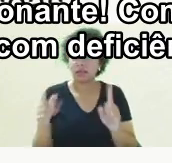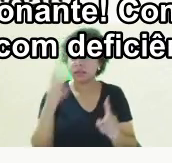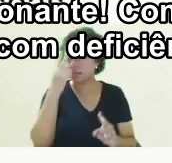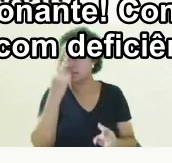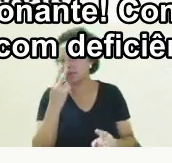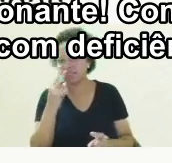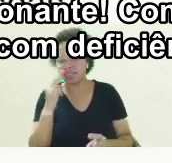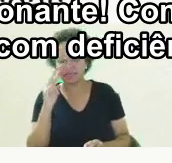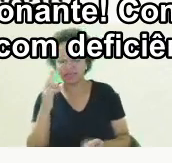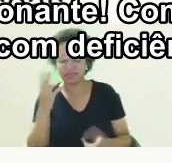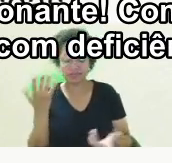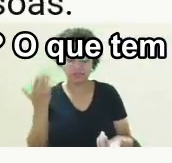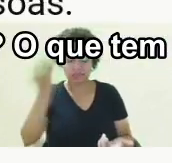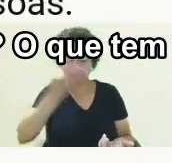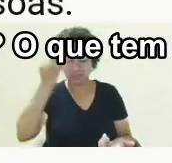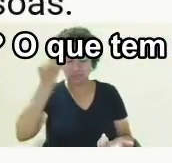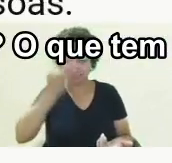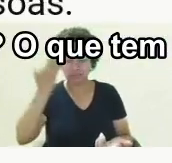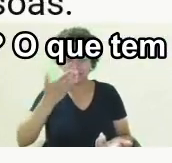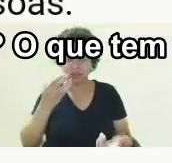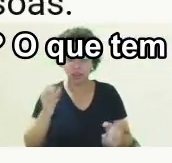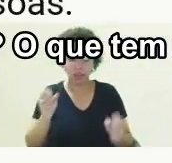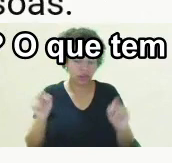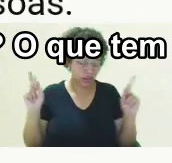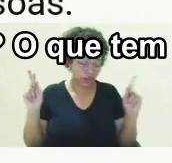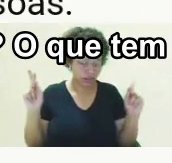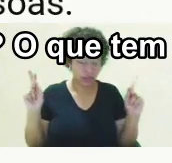pessoa com deficiência visual fica, tá bom.